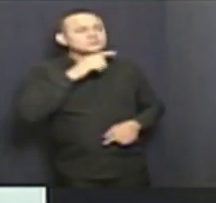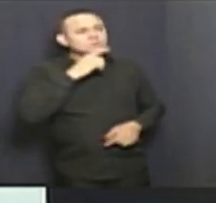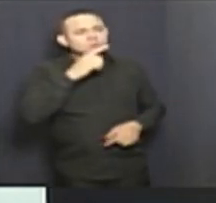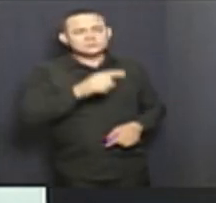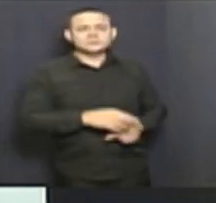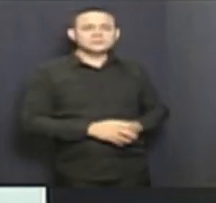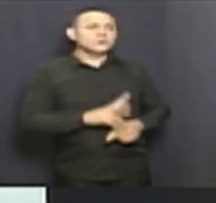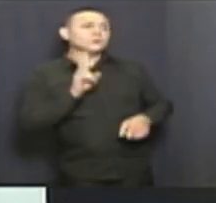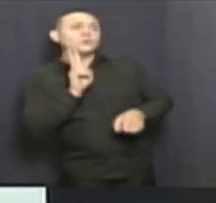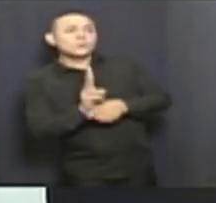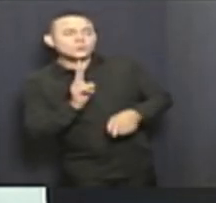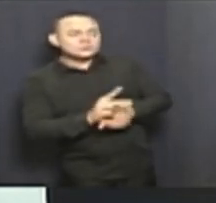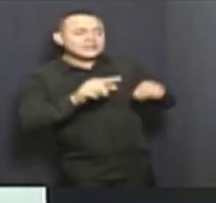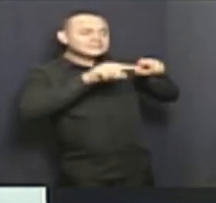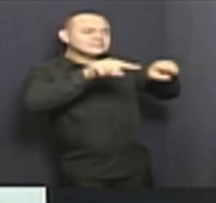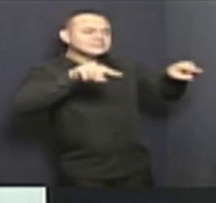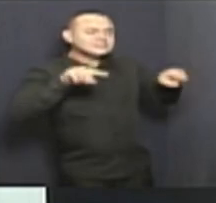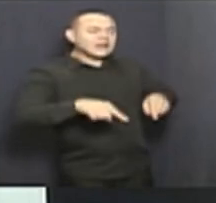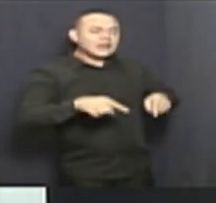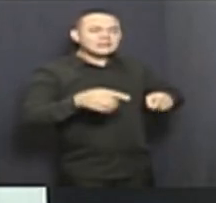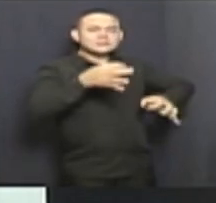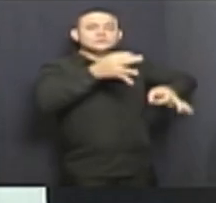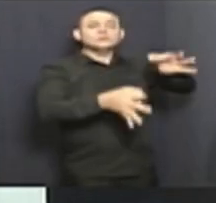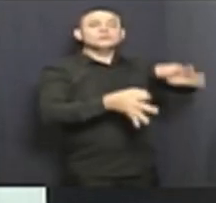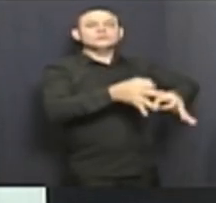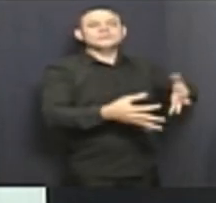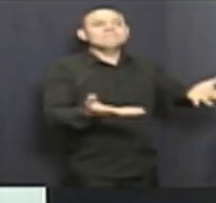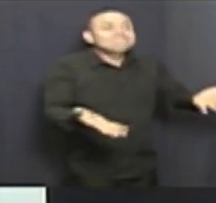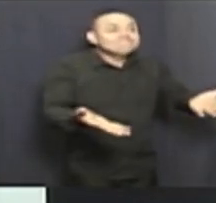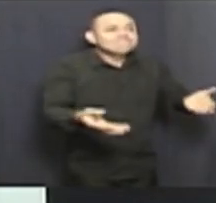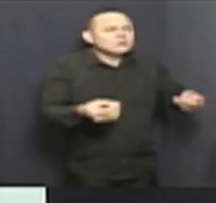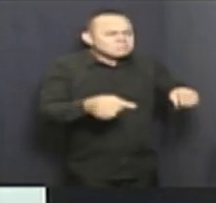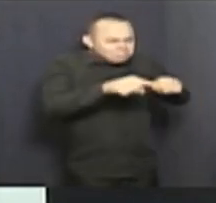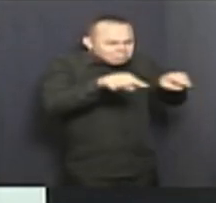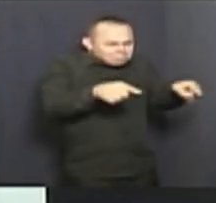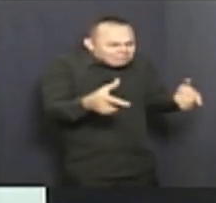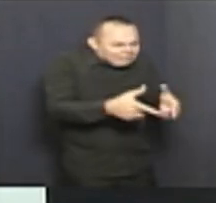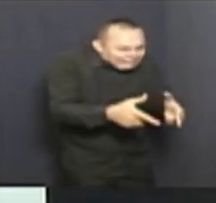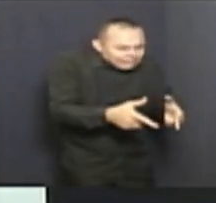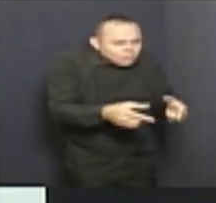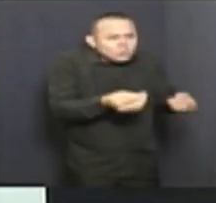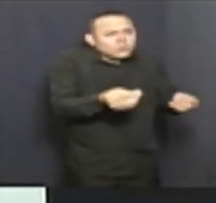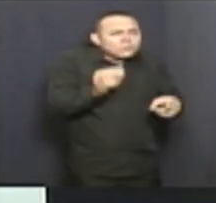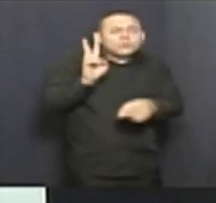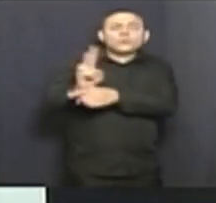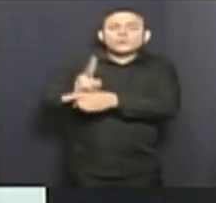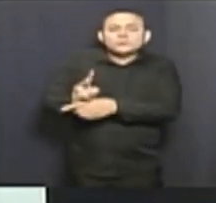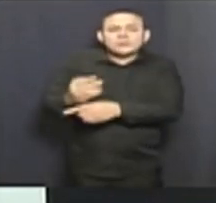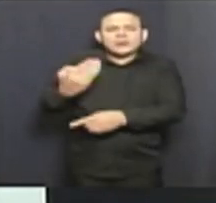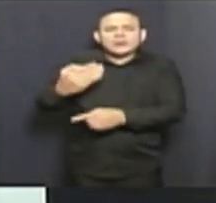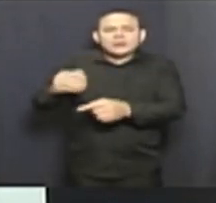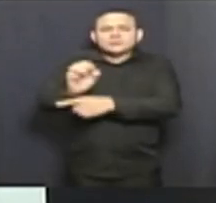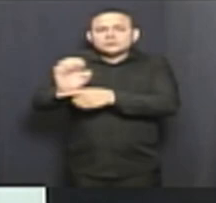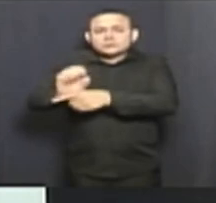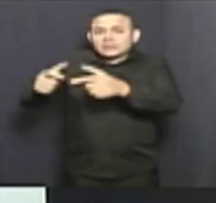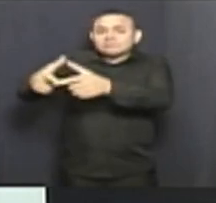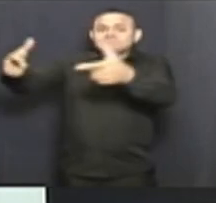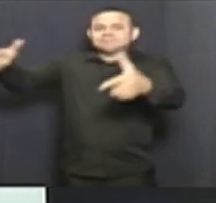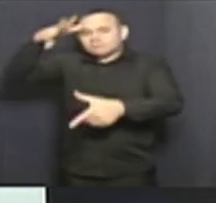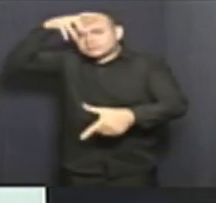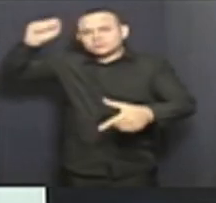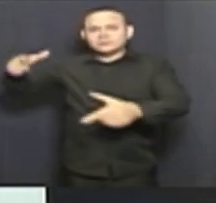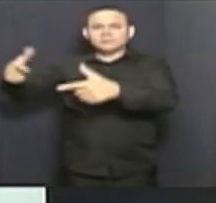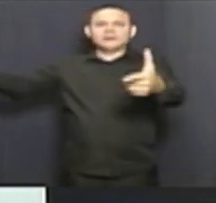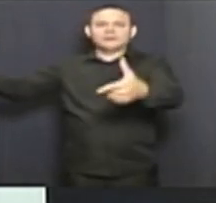é como pode querer cuidar do estado mato grosso como um todo a questão da corrupção e se faz com que